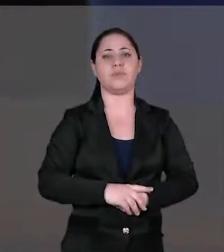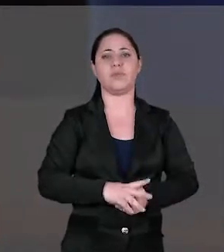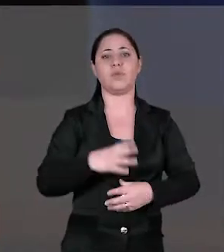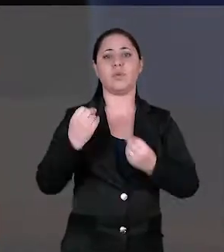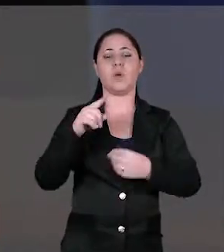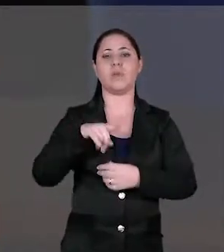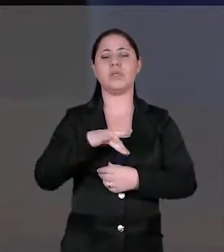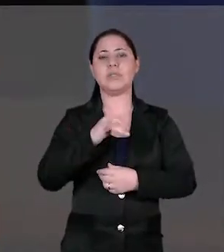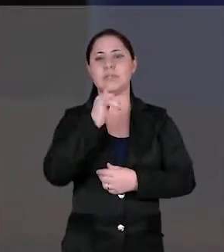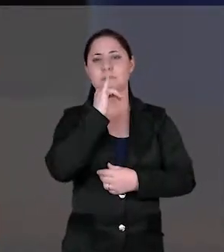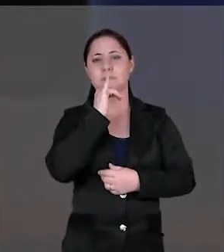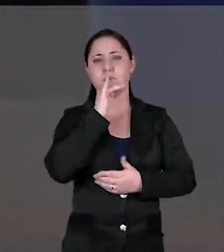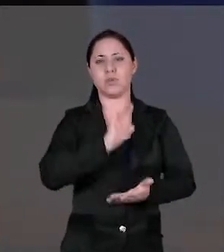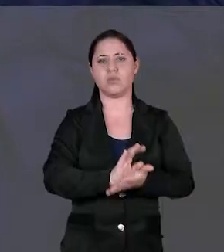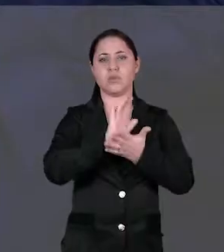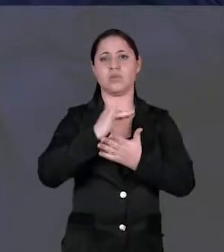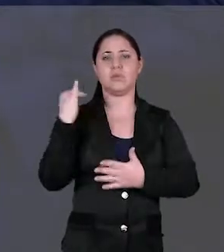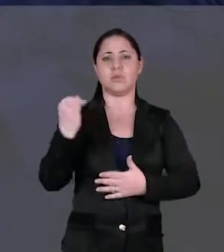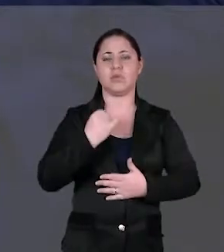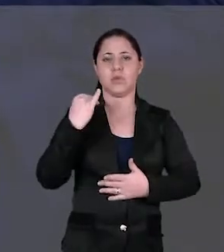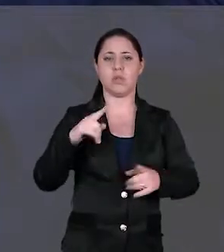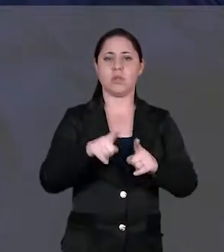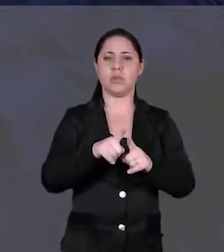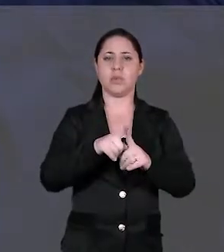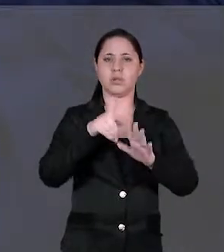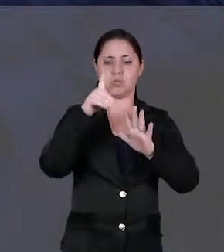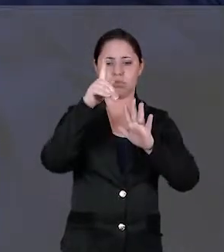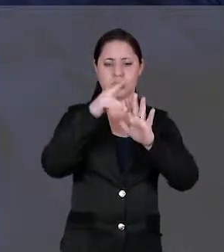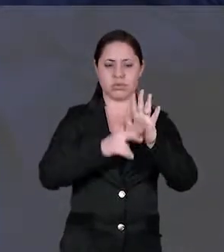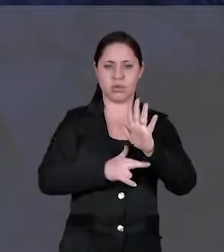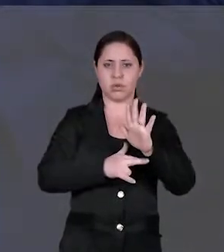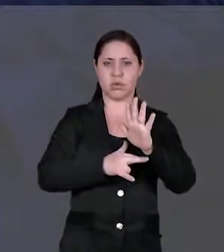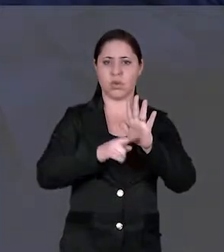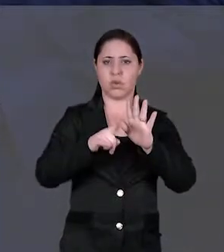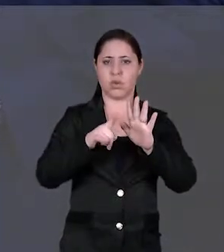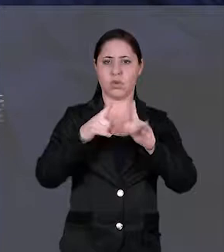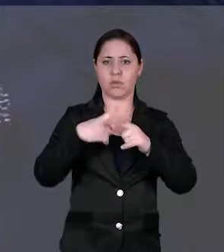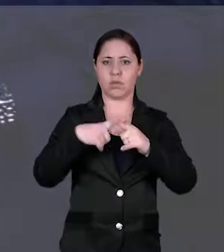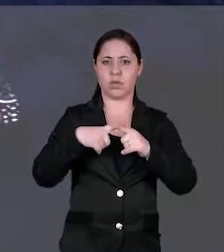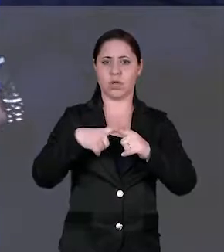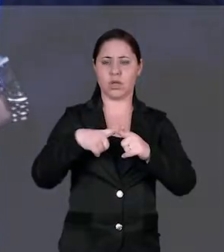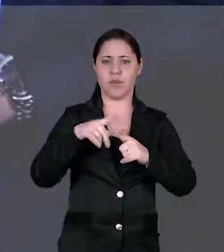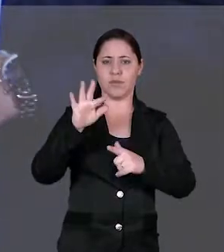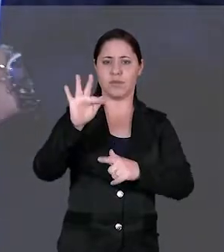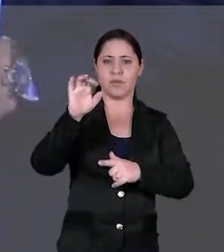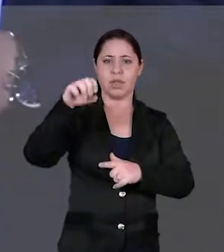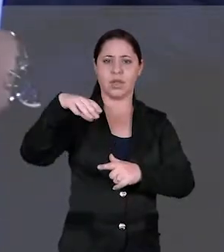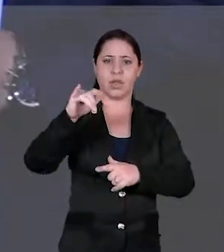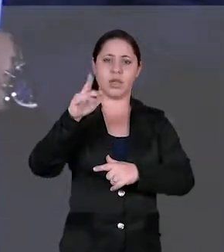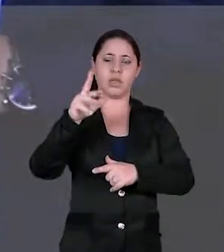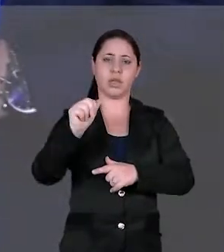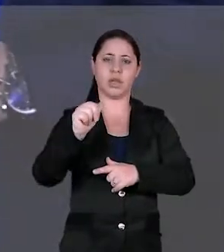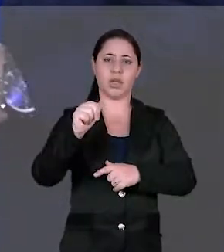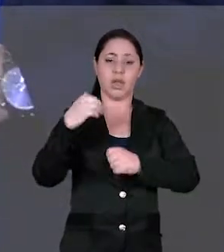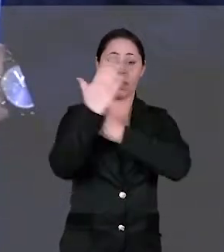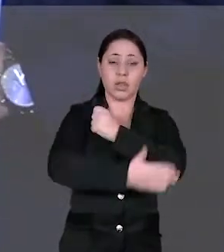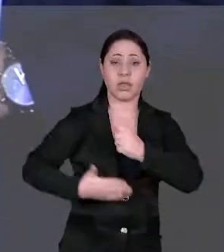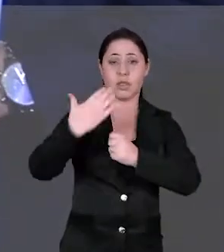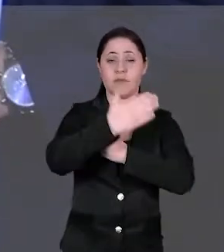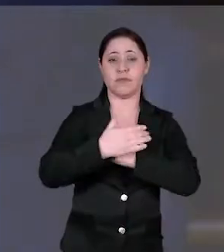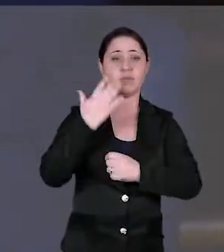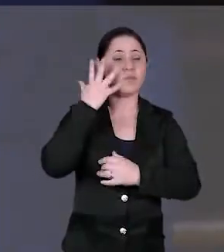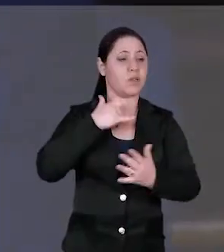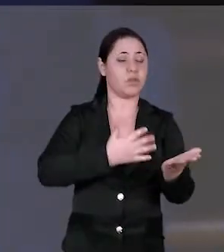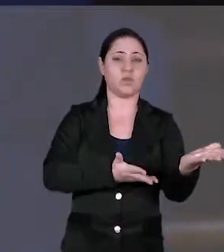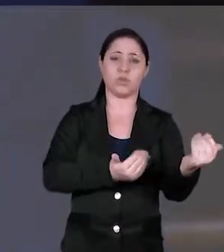de projetos quanto da população. Como é que está essa comissão? Então, a Comissão de Direitos Humanos é uma comissão importante. Eu sempre fiz questão também de atuar nessa